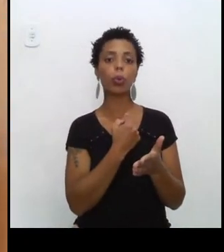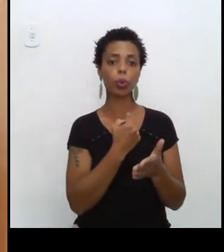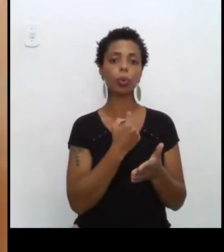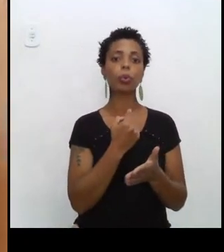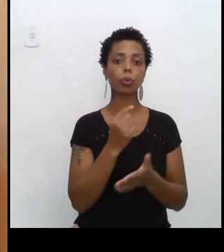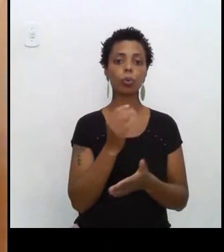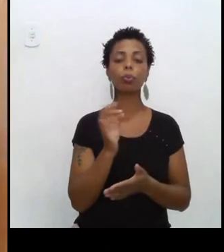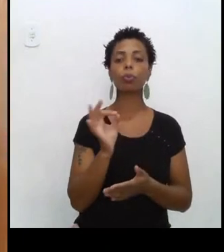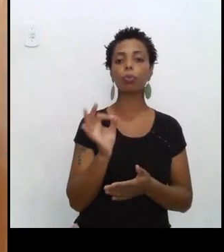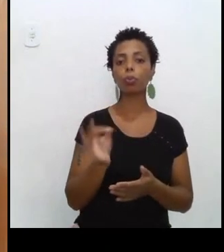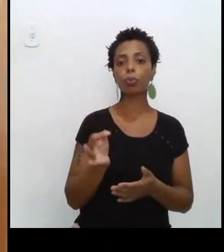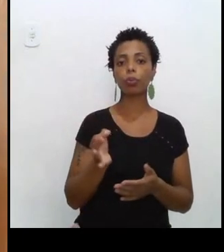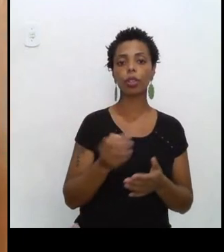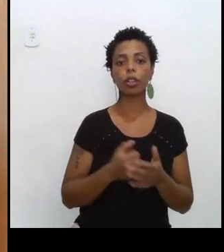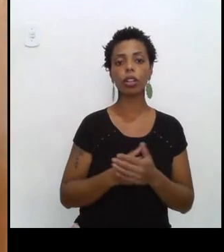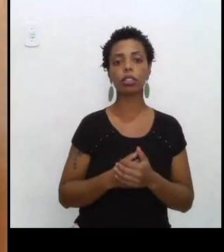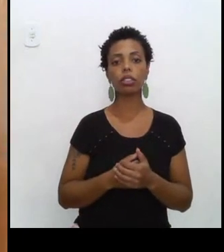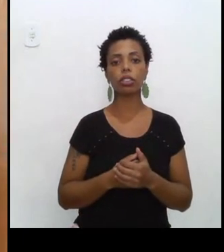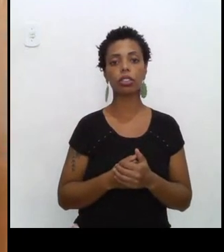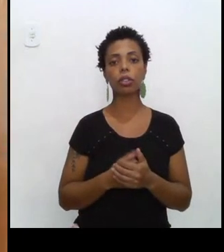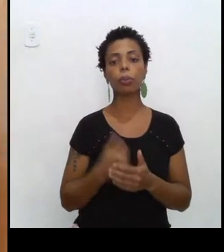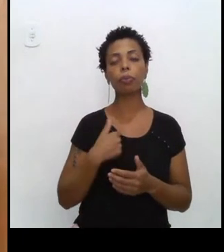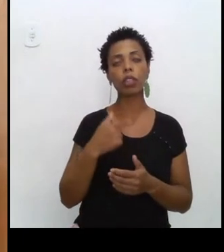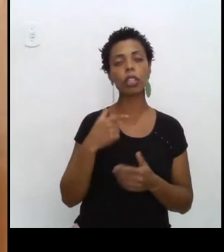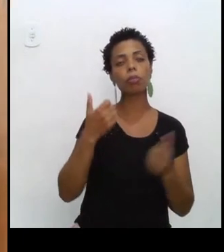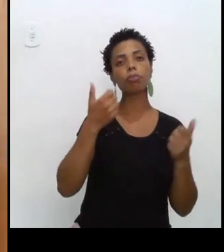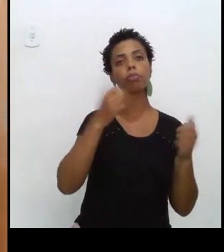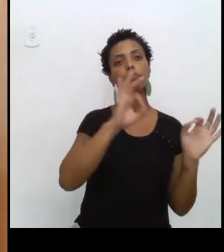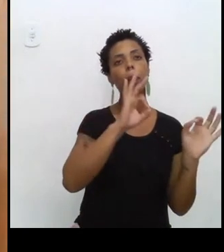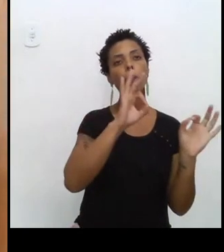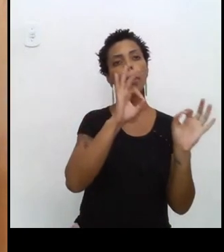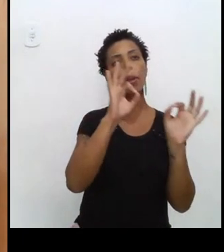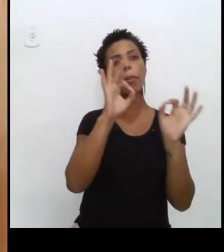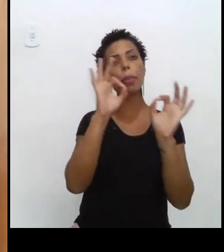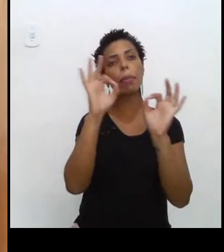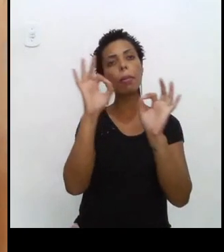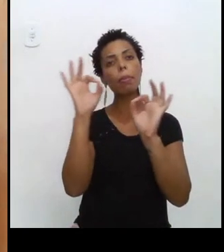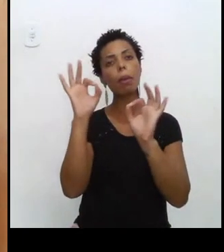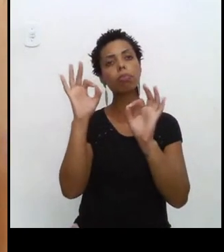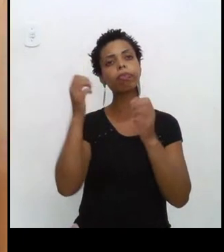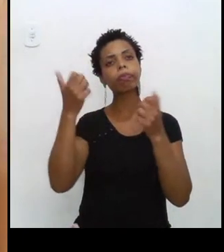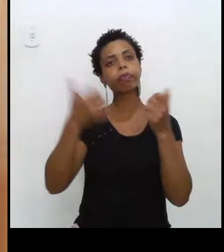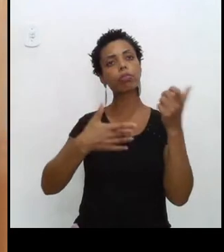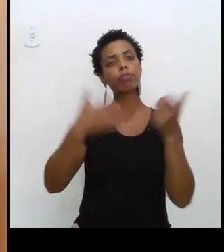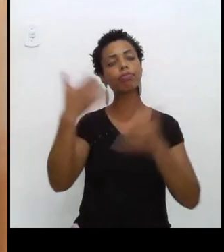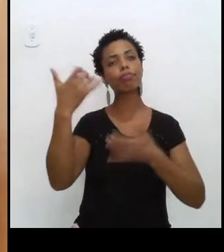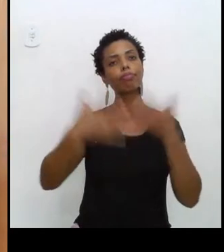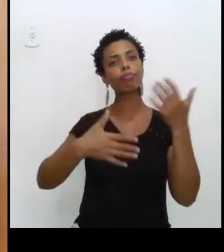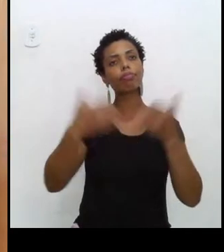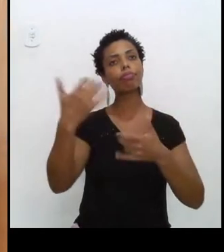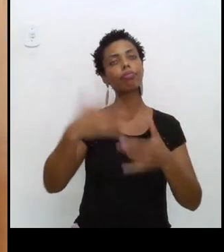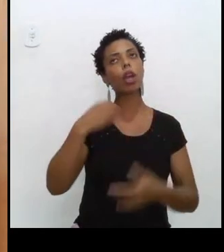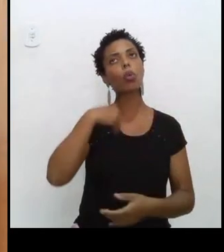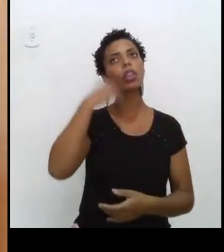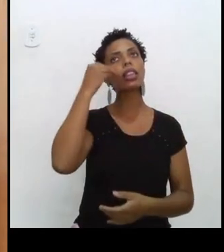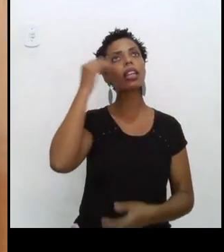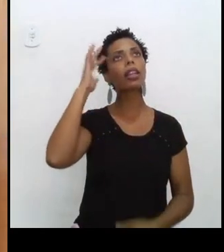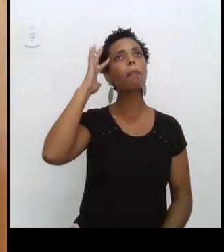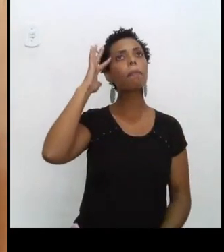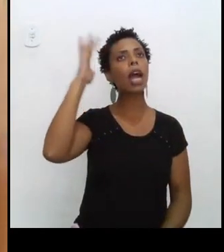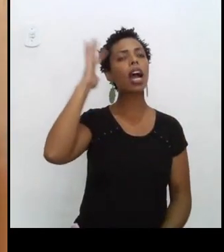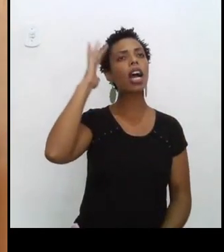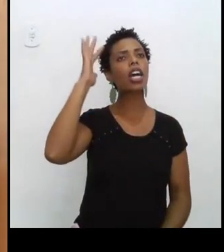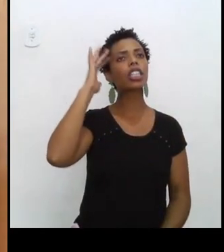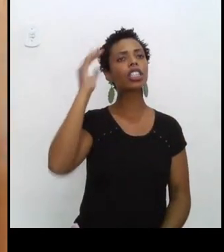uma muda há algum tempo trabalhando é de imaginar nova como fazer processo em acabar logo a